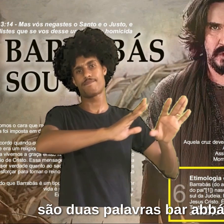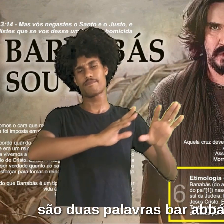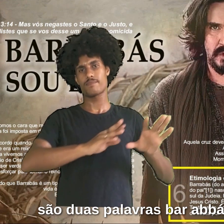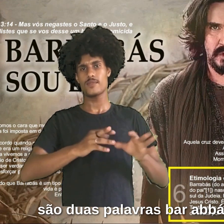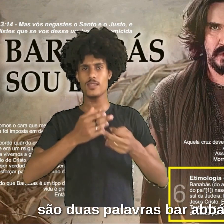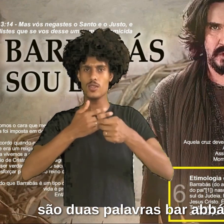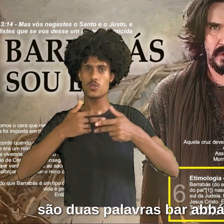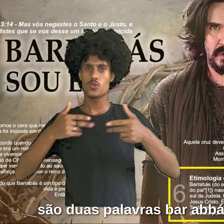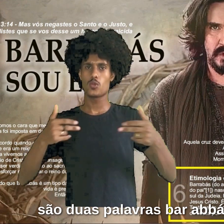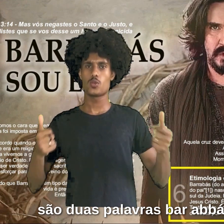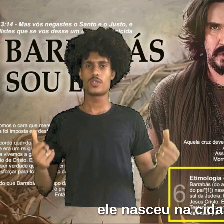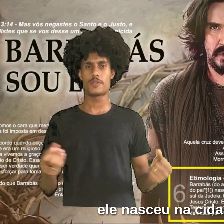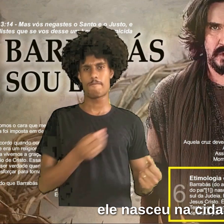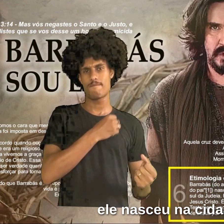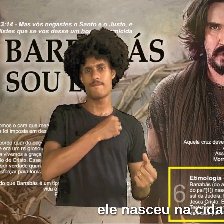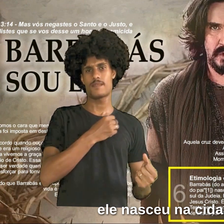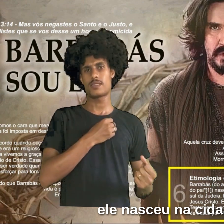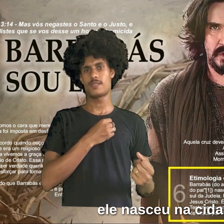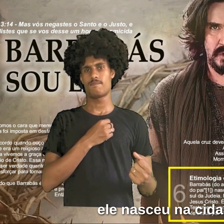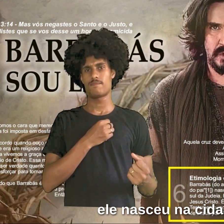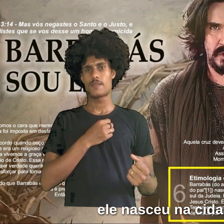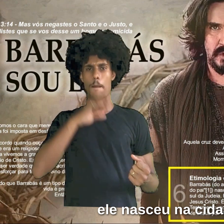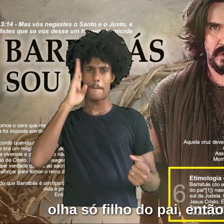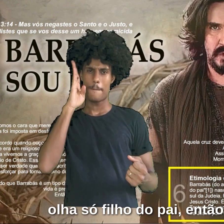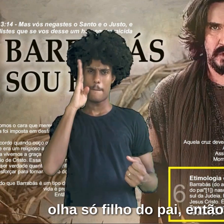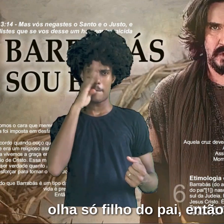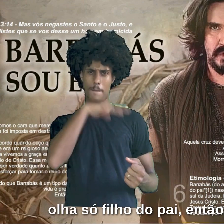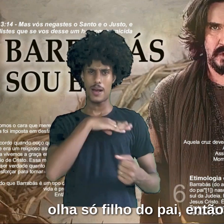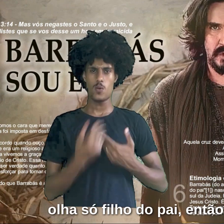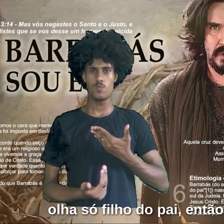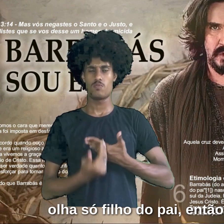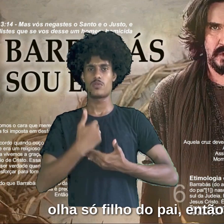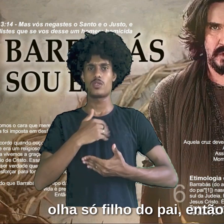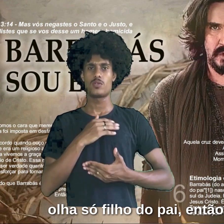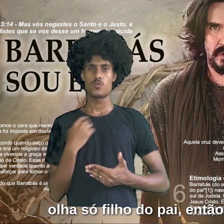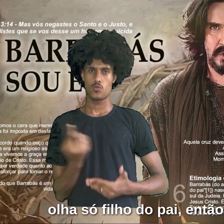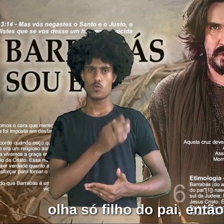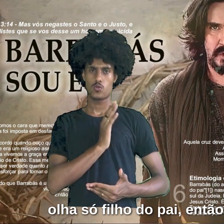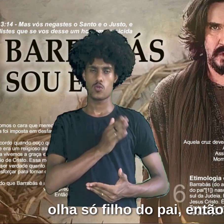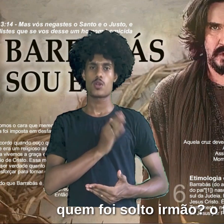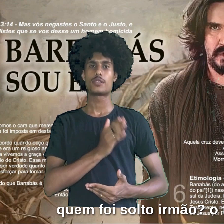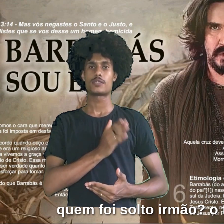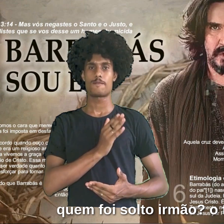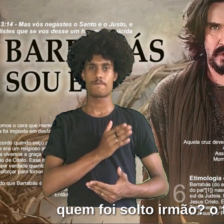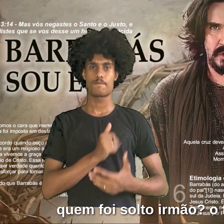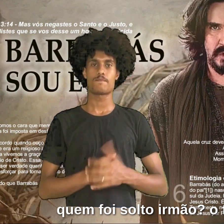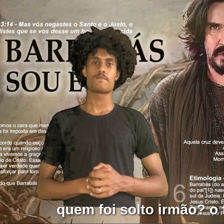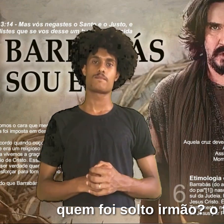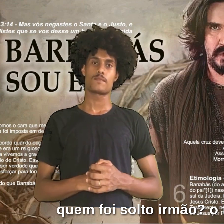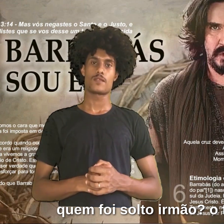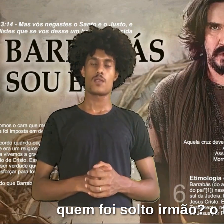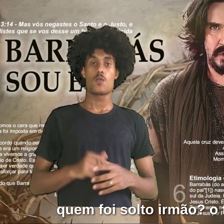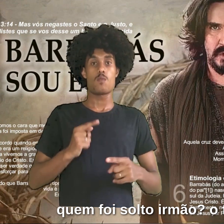bar-abás, que é filho do pai. Ele nasceu na cidade de Iafo. Olha só, filho do pai. Então Barrabás foi solto. Quem foi solto, irmãos?